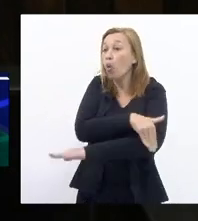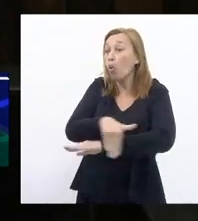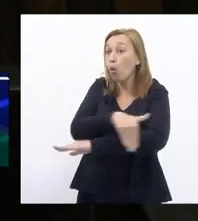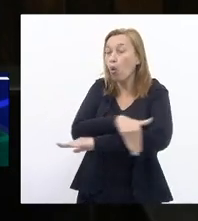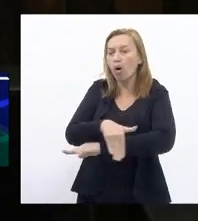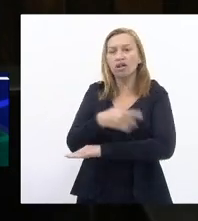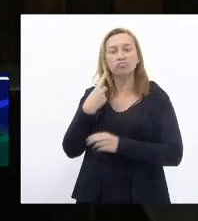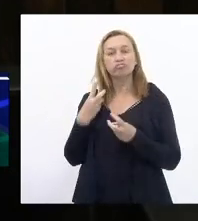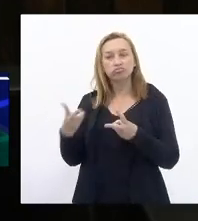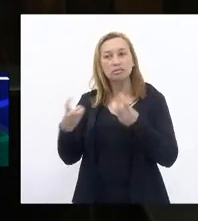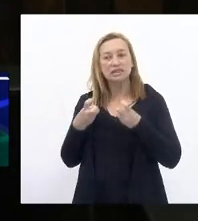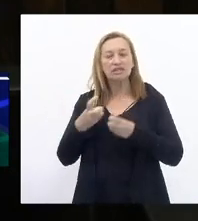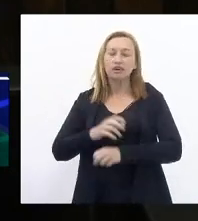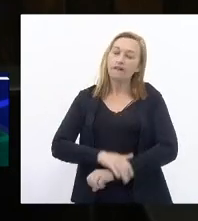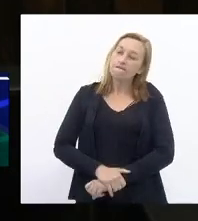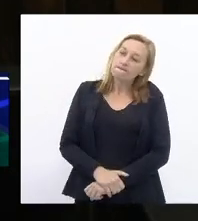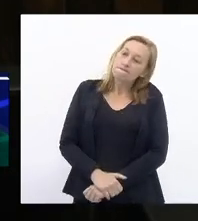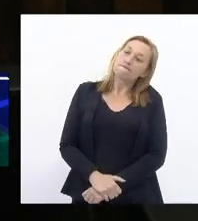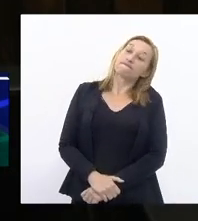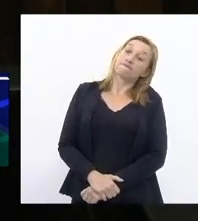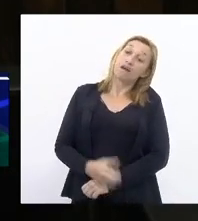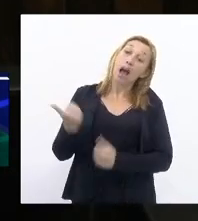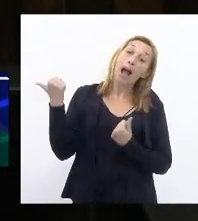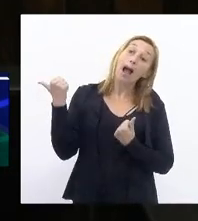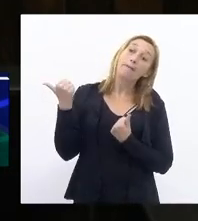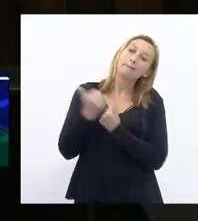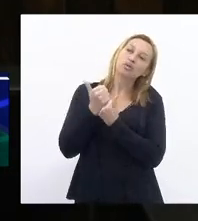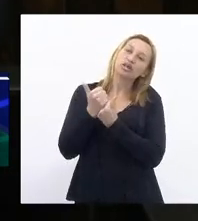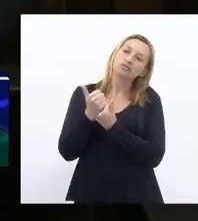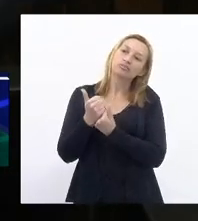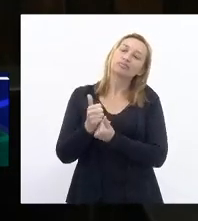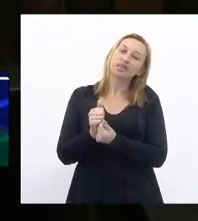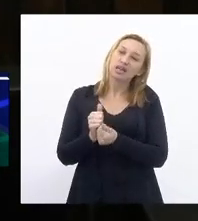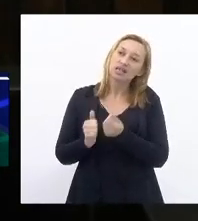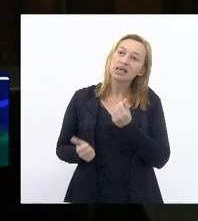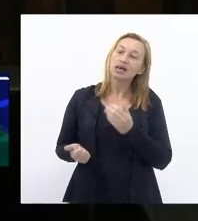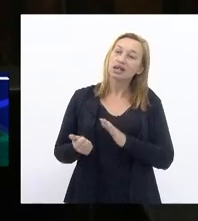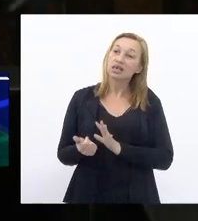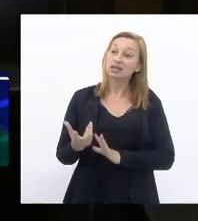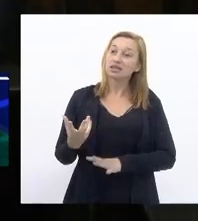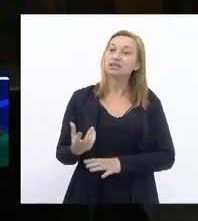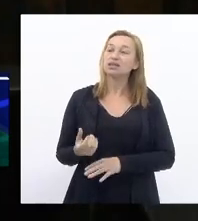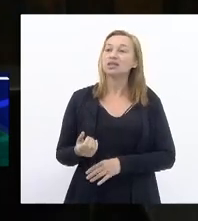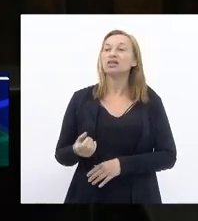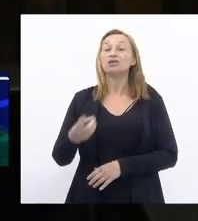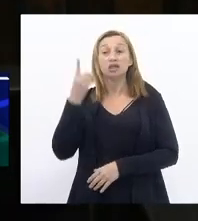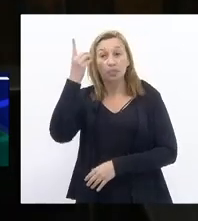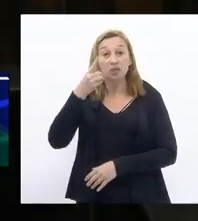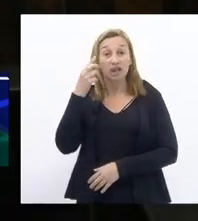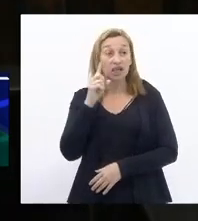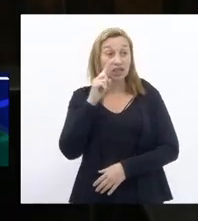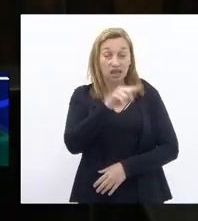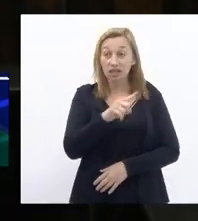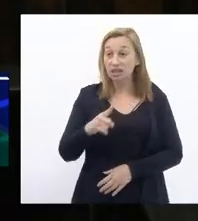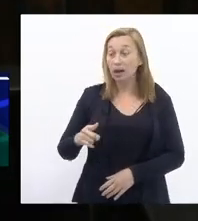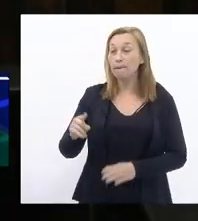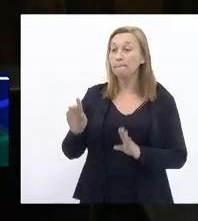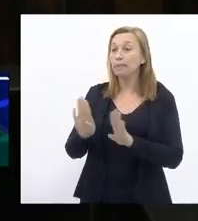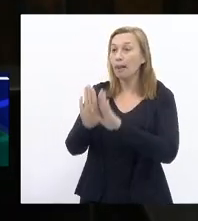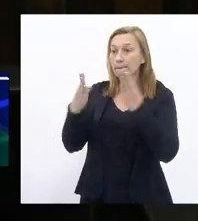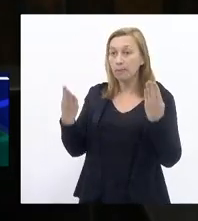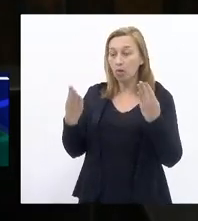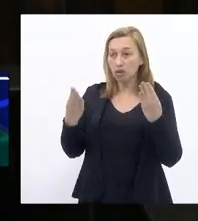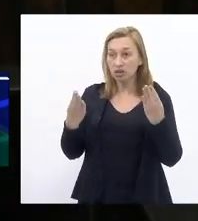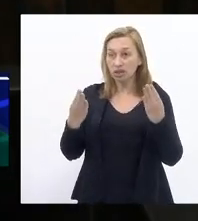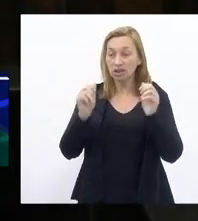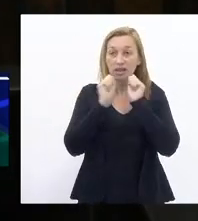Eu pude observar que são apoiadores do deputado. Esses dias aqui na porta da Assembleia Legislativa nós vimos. E